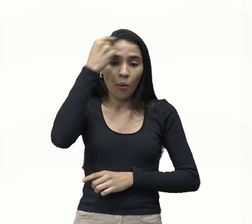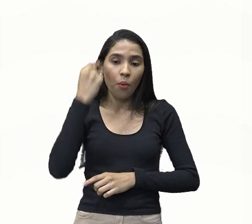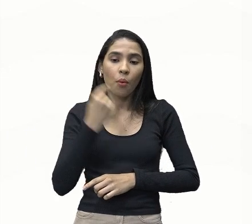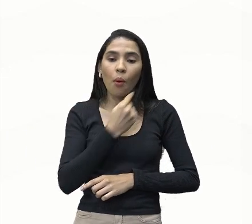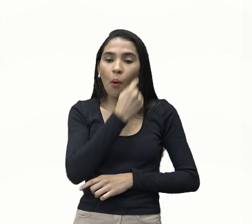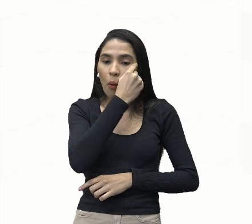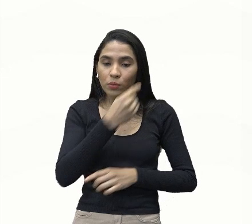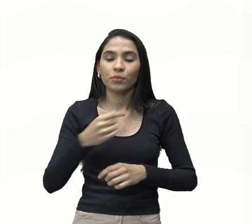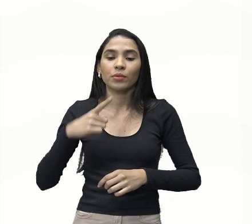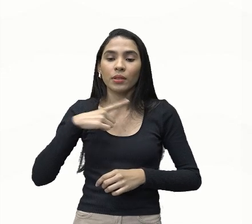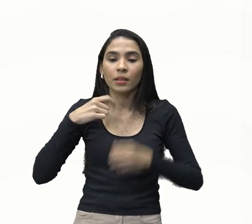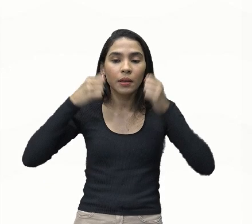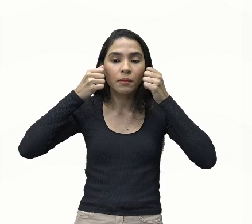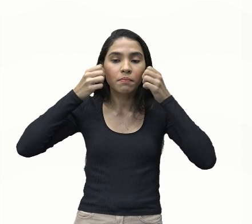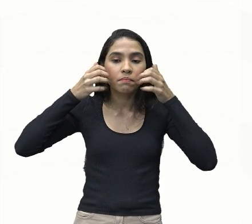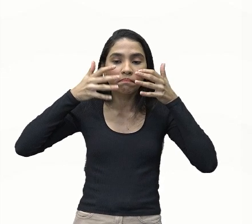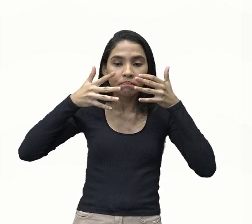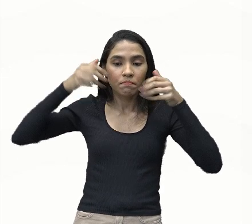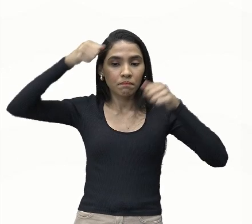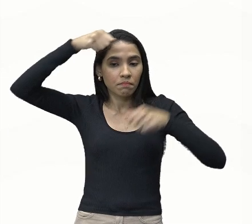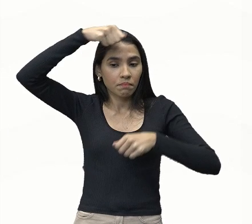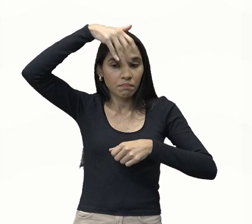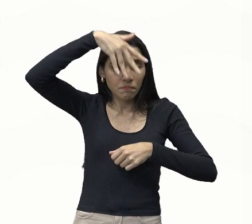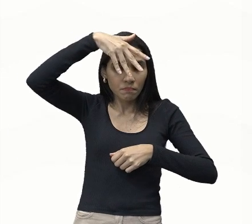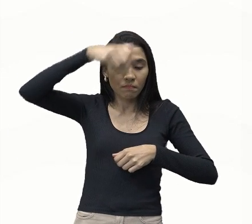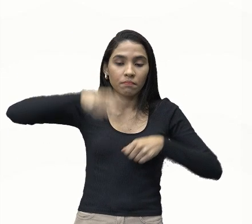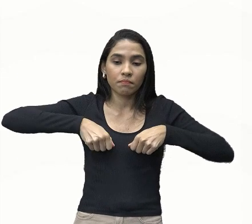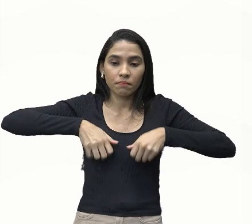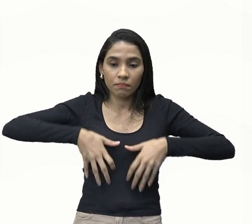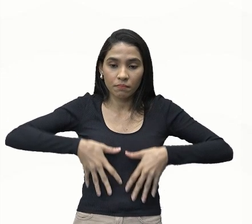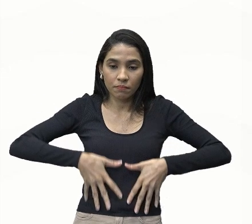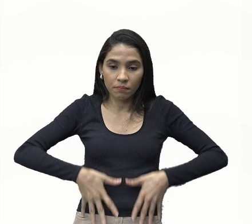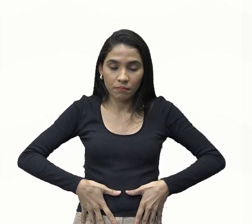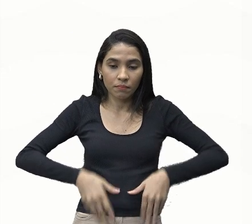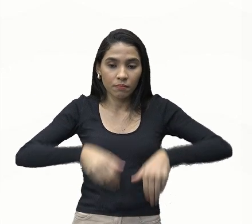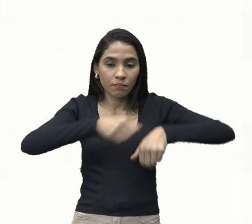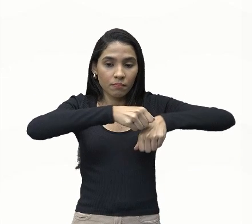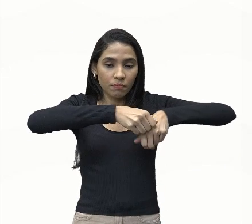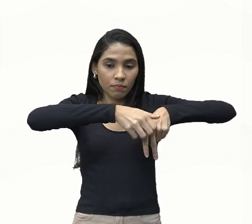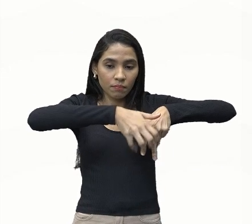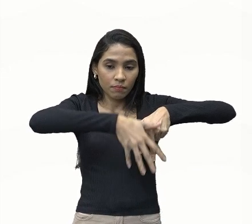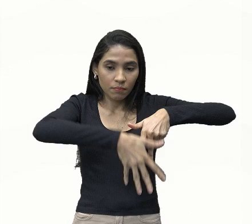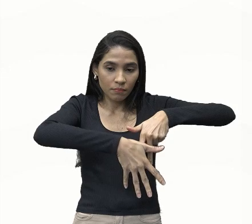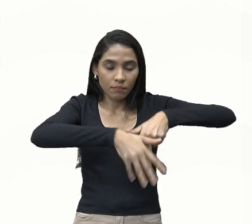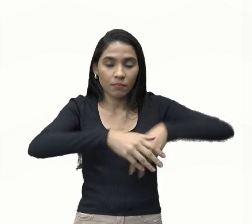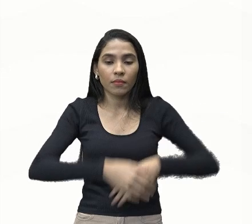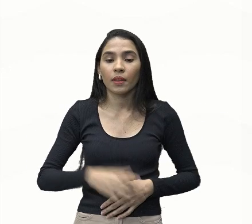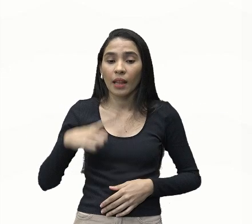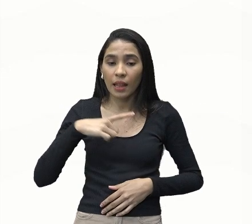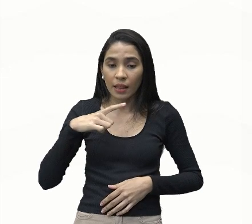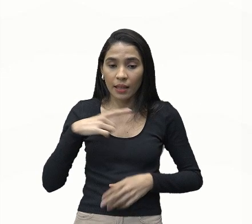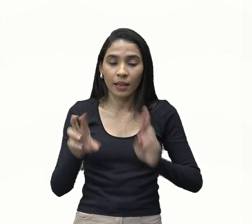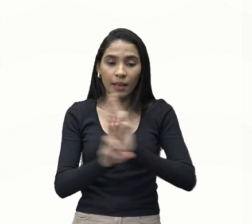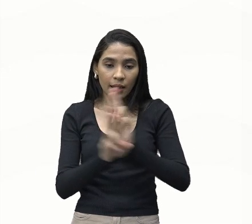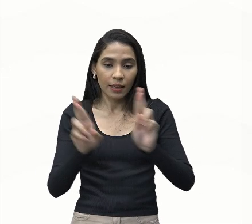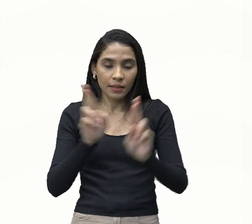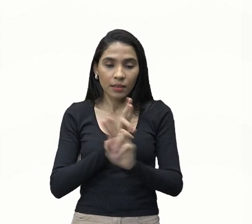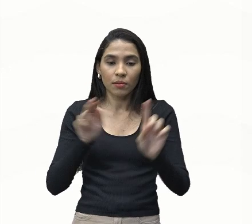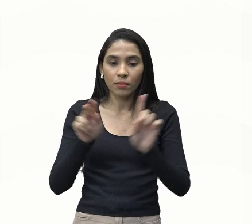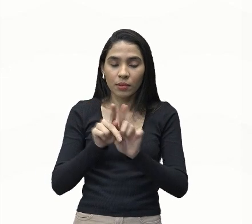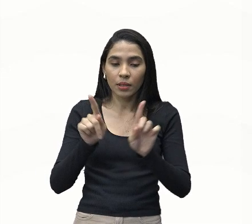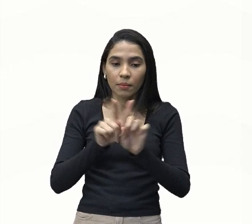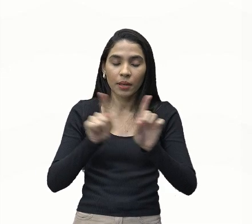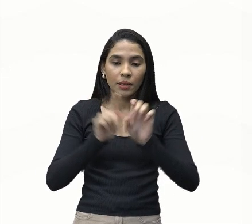gente vai ter nervos ali cranianos e também esses nervos periféricos que a gente observa ali que ele está relacionado com